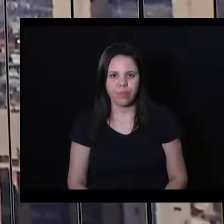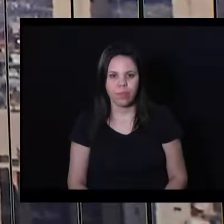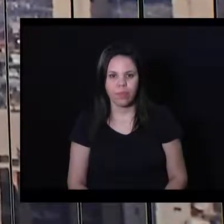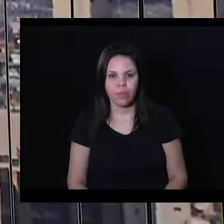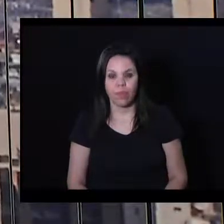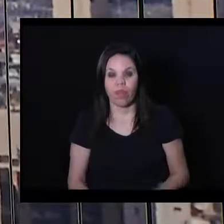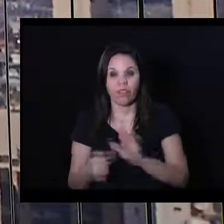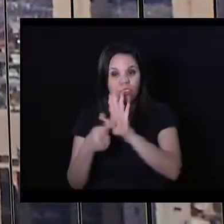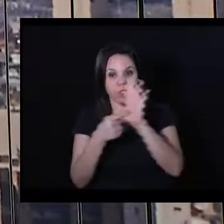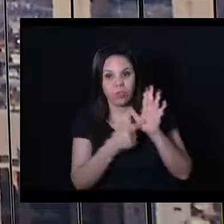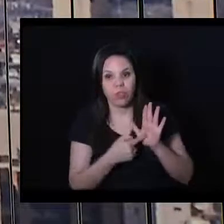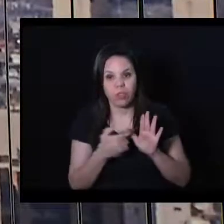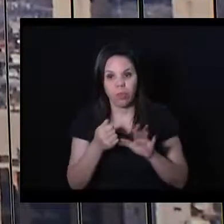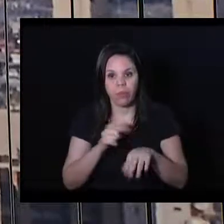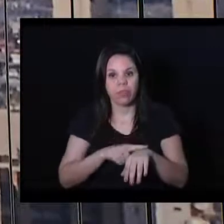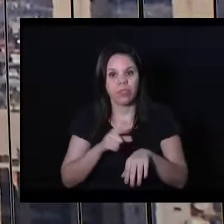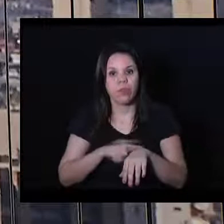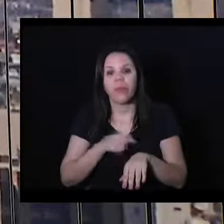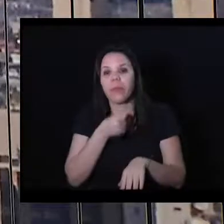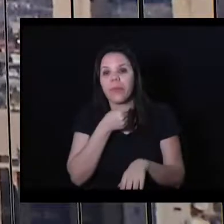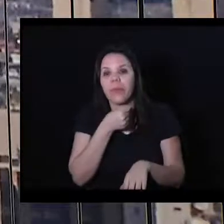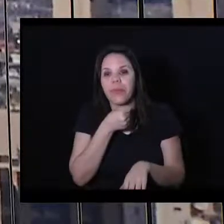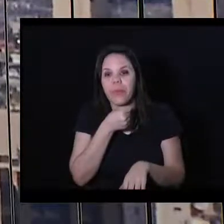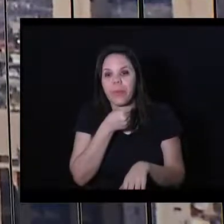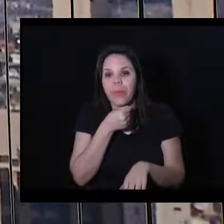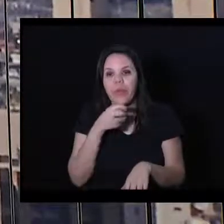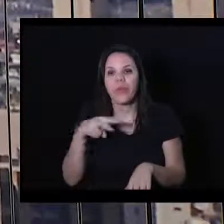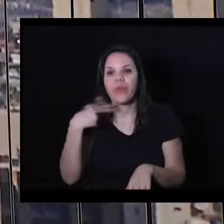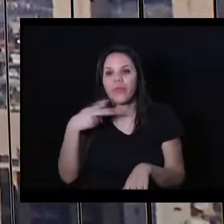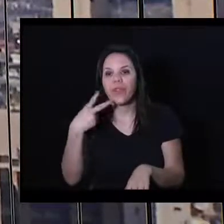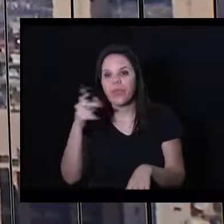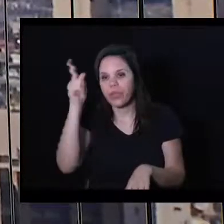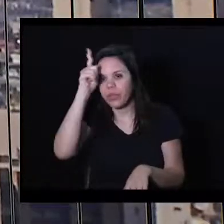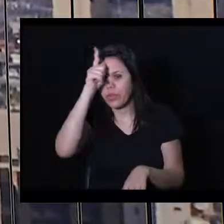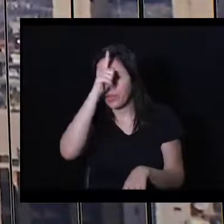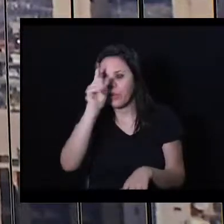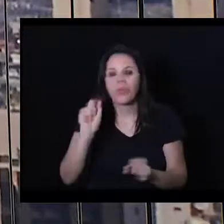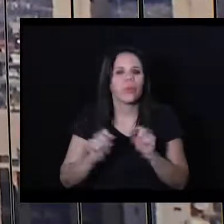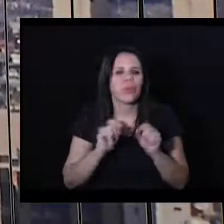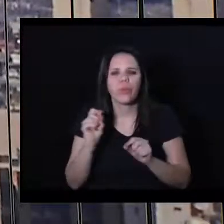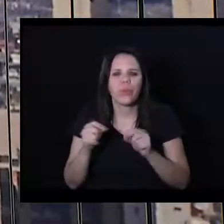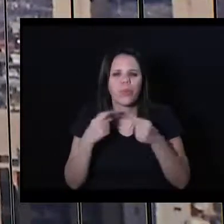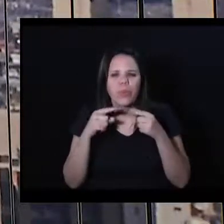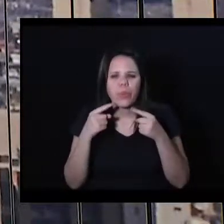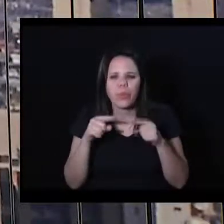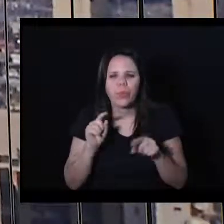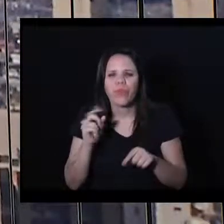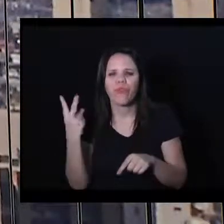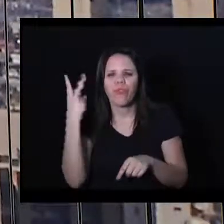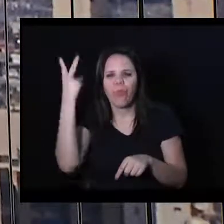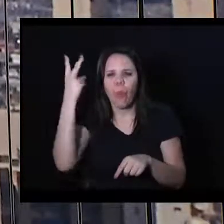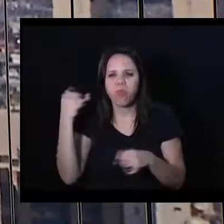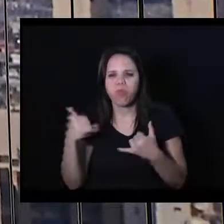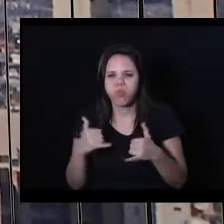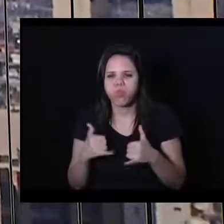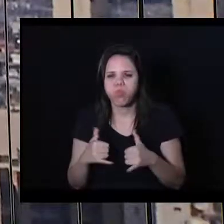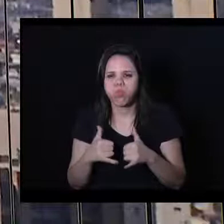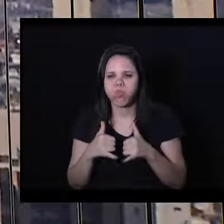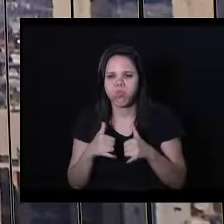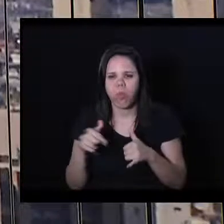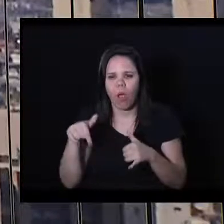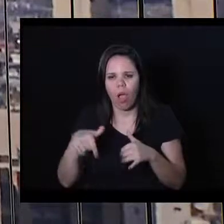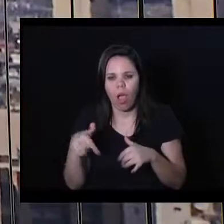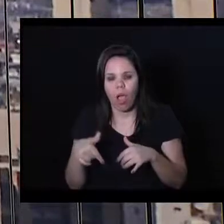Nós mostramos há pouco uma reportagem do vereador Gustavo Peta questionando os valores do aumento da tarifa